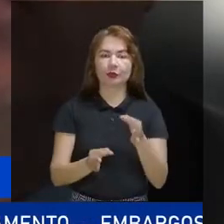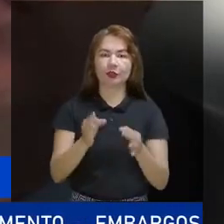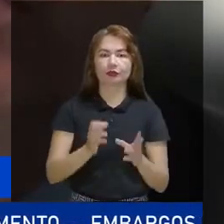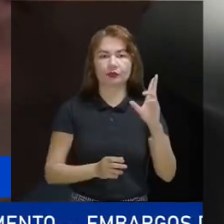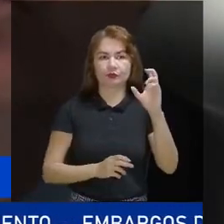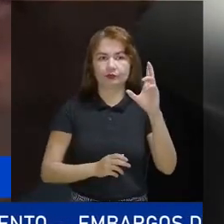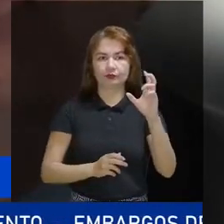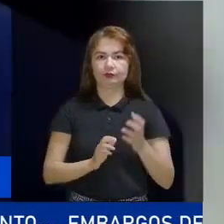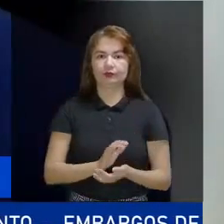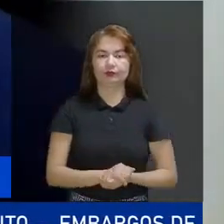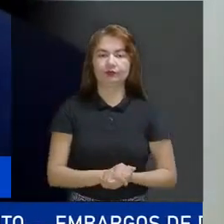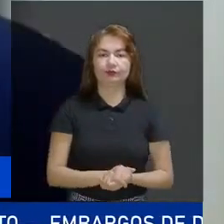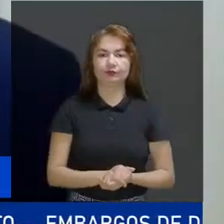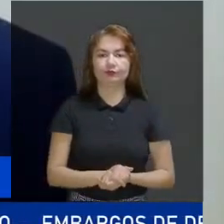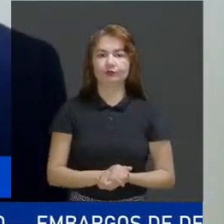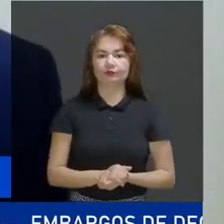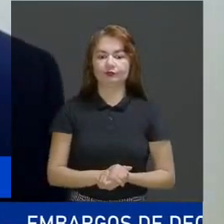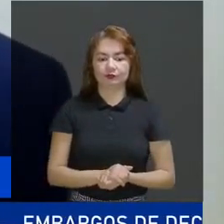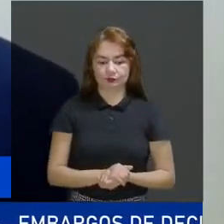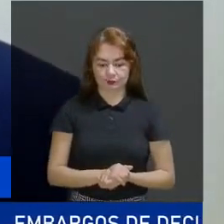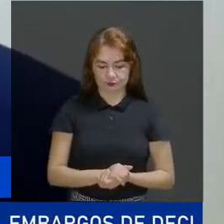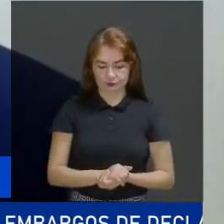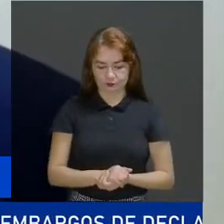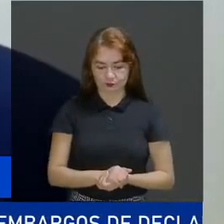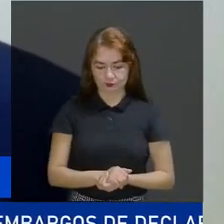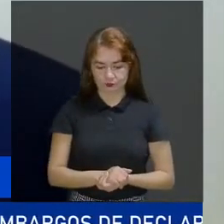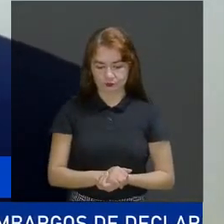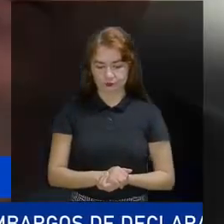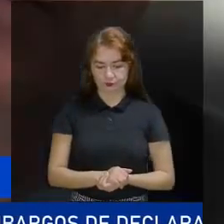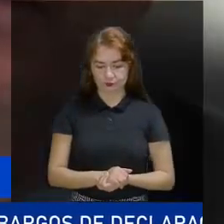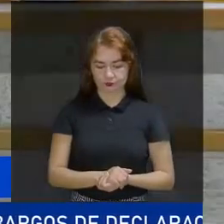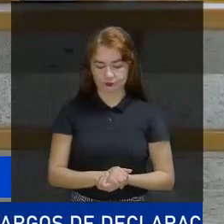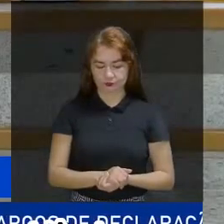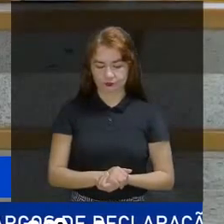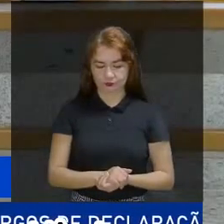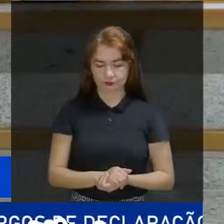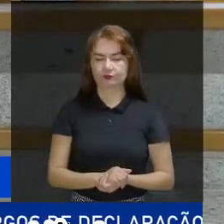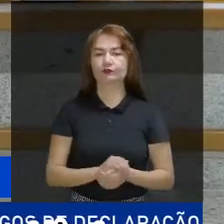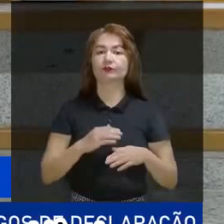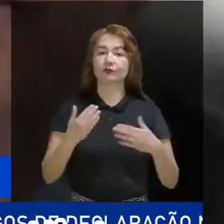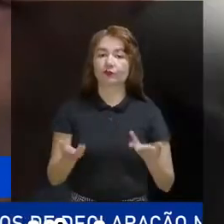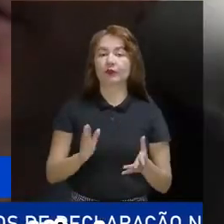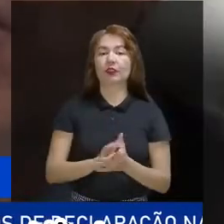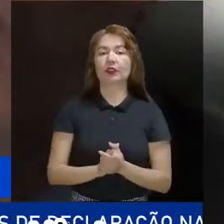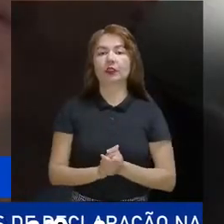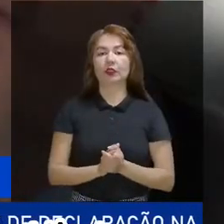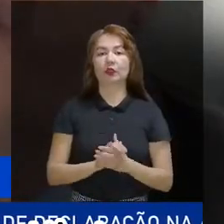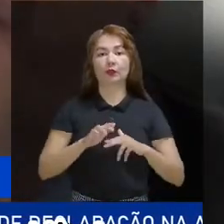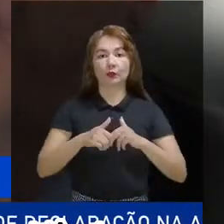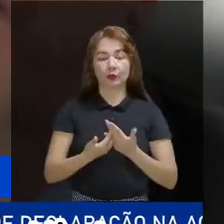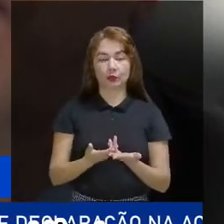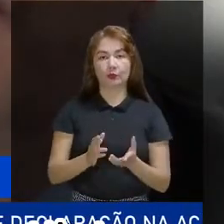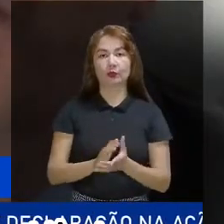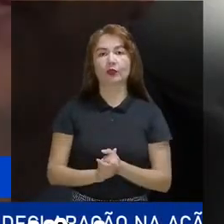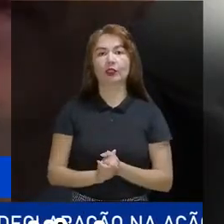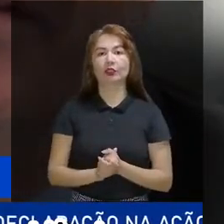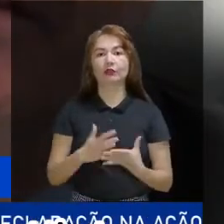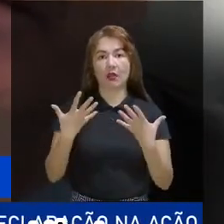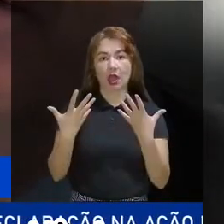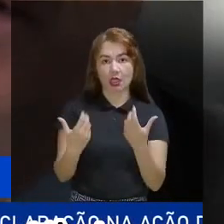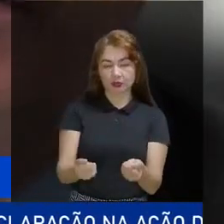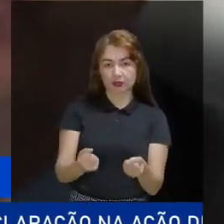aspas. Conclusão. Pedidos e penalidades. Pelo exposto, requer-se o deferimento das